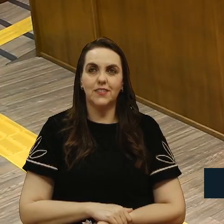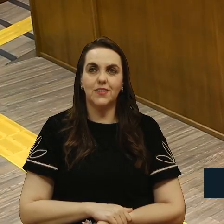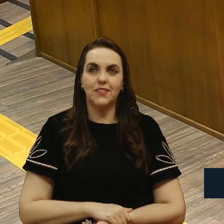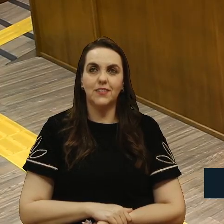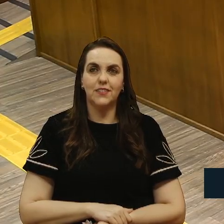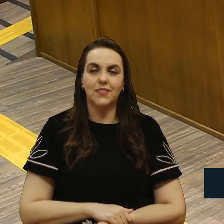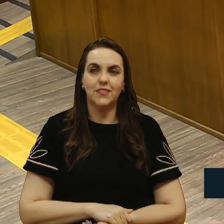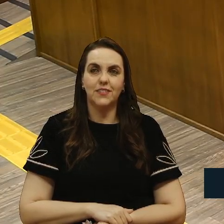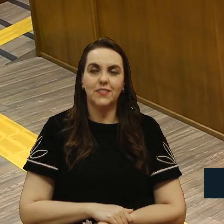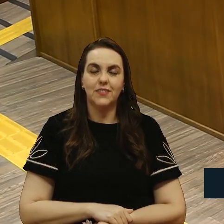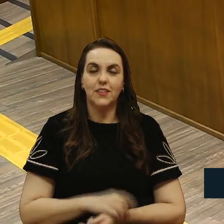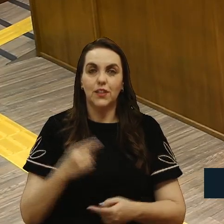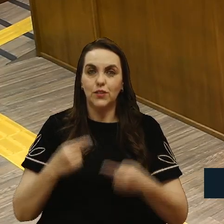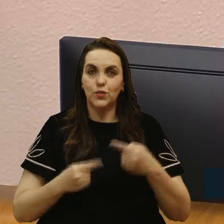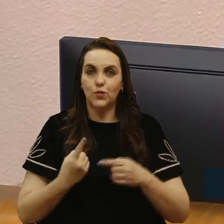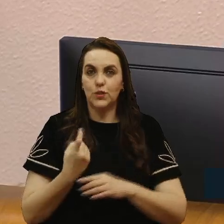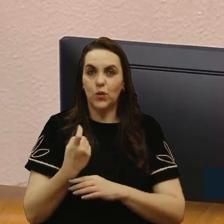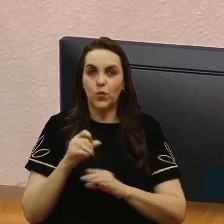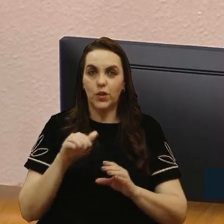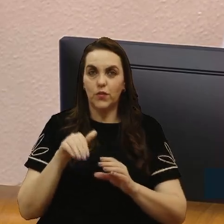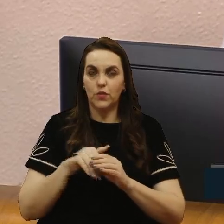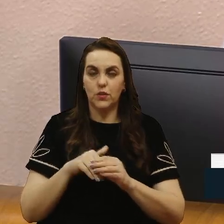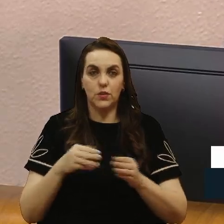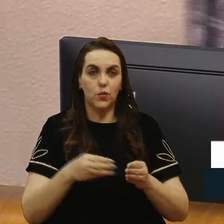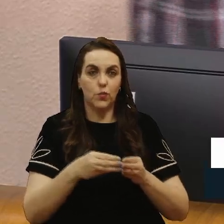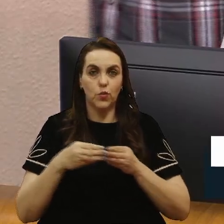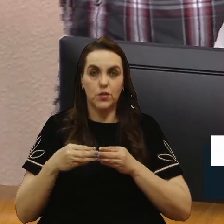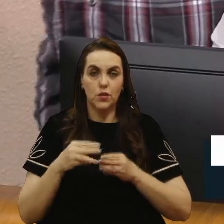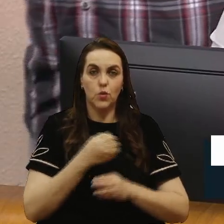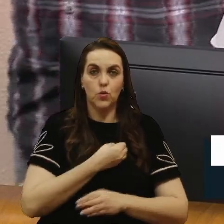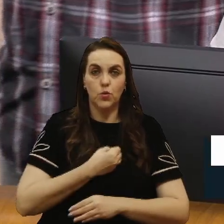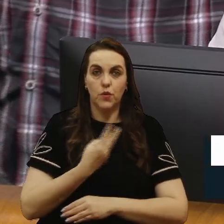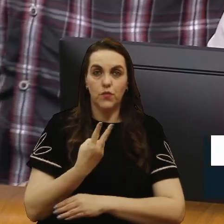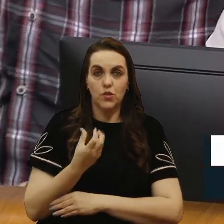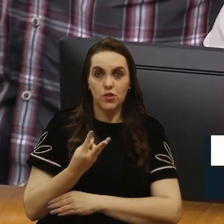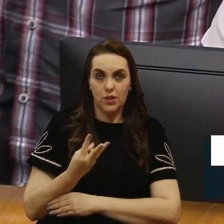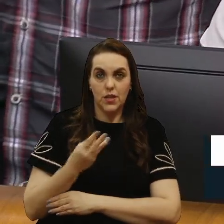Em discussão única e votação, a moção número 23/2026,